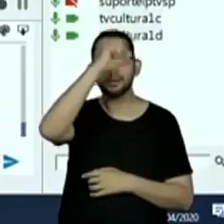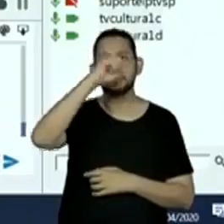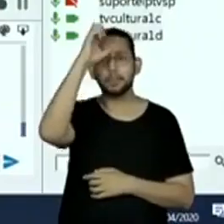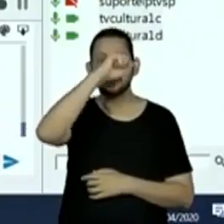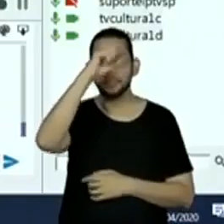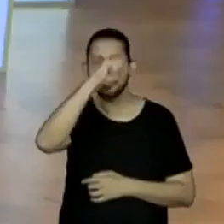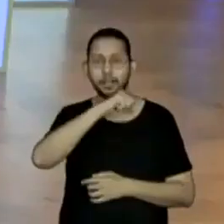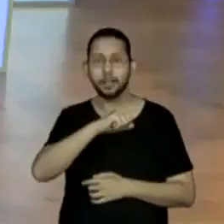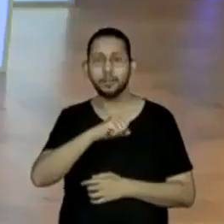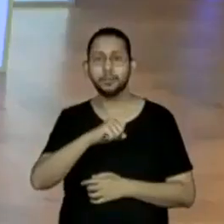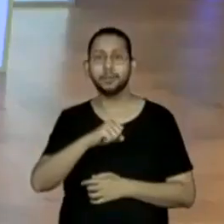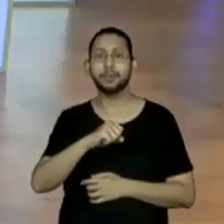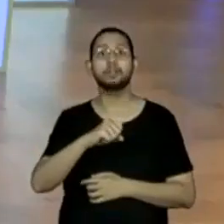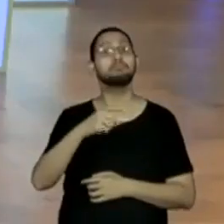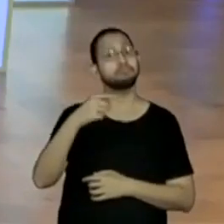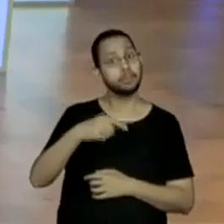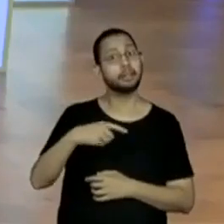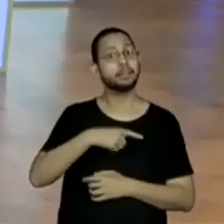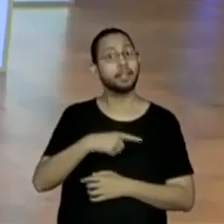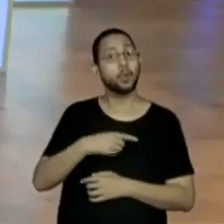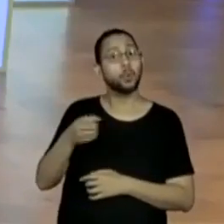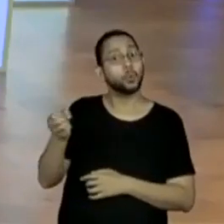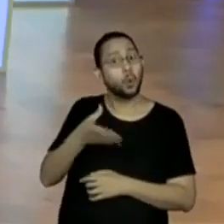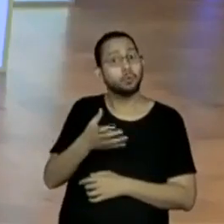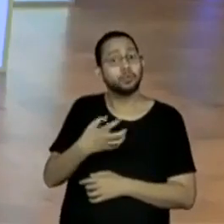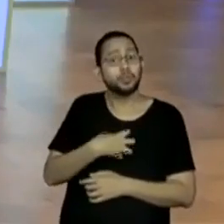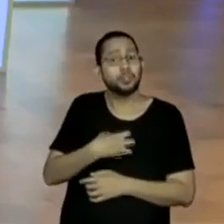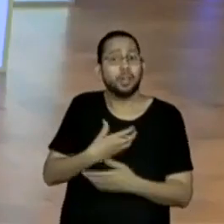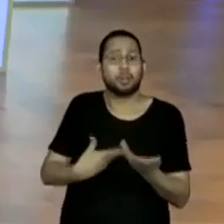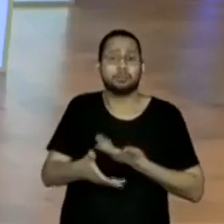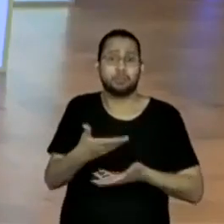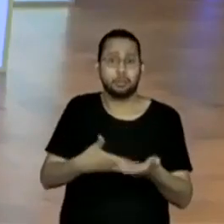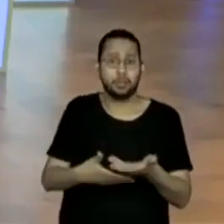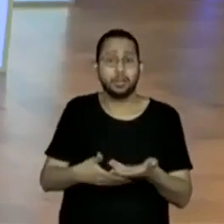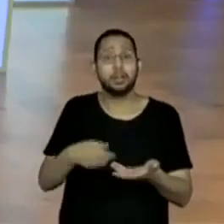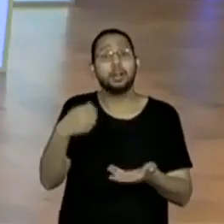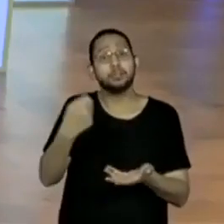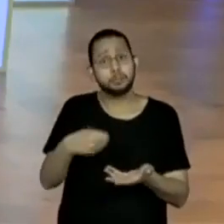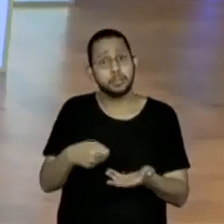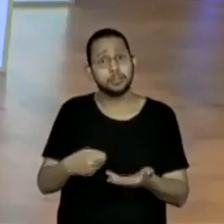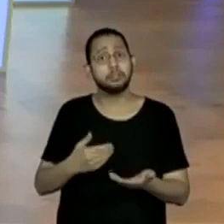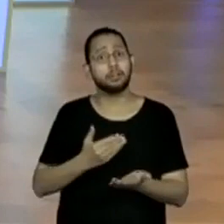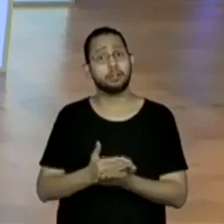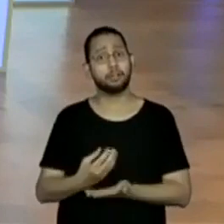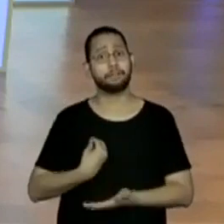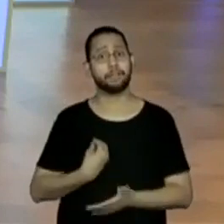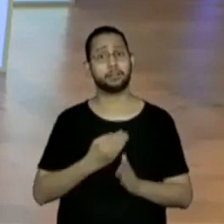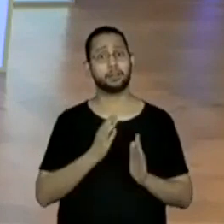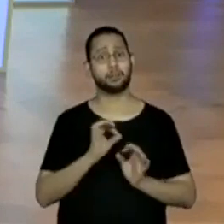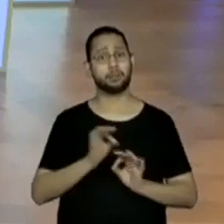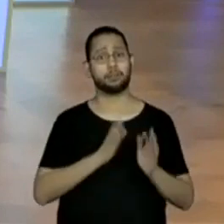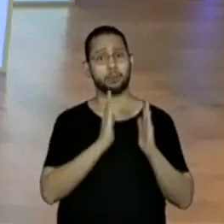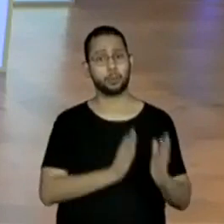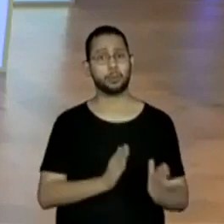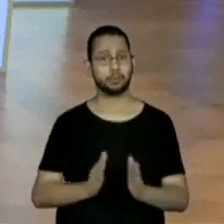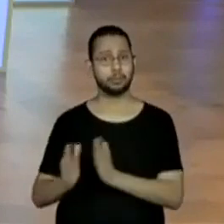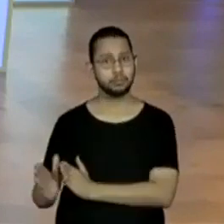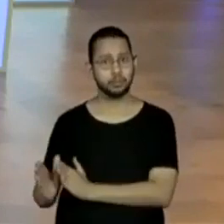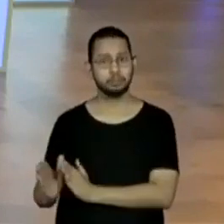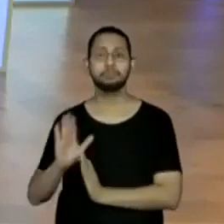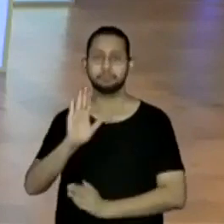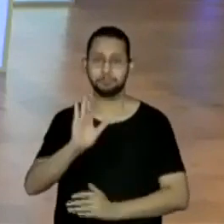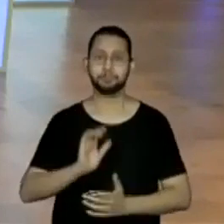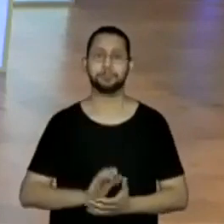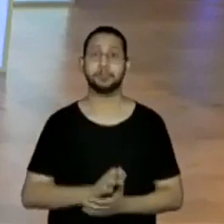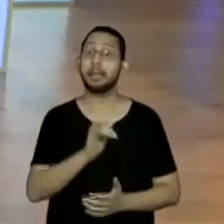nós, enfim, ter essa nova dinâmica, é necessário nós começarmos a nos organizar. Por exemplo, quando a